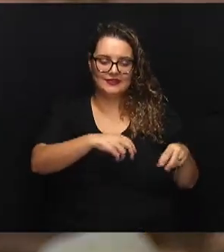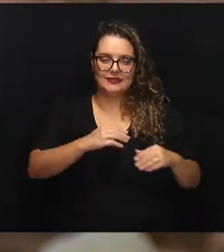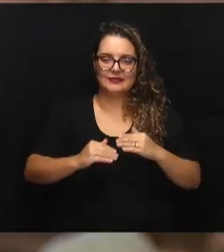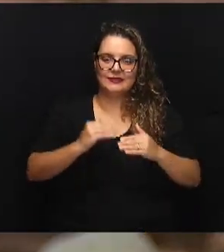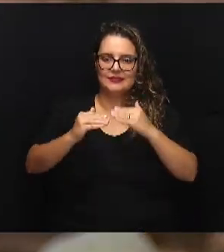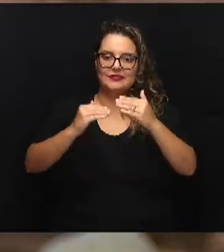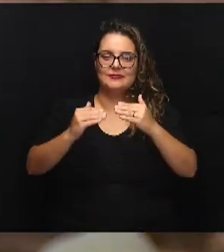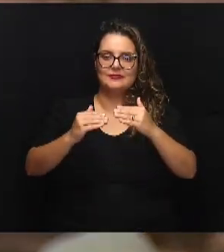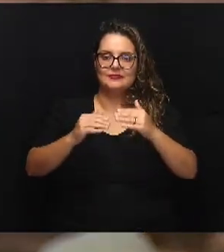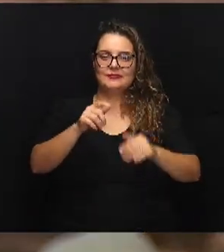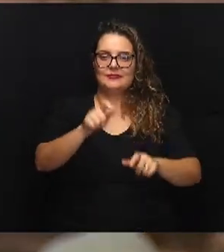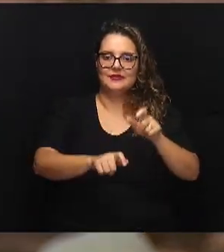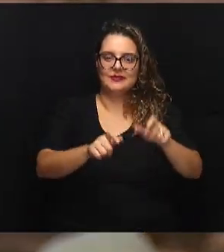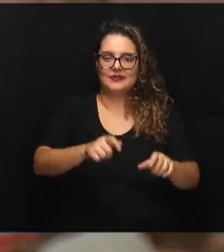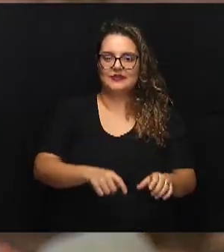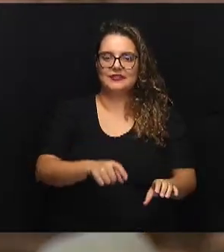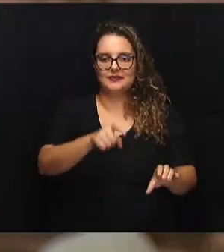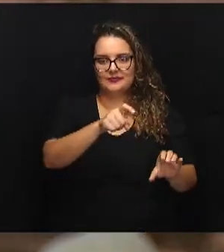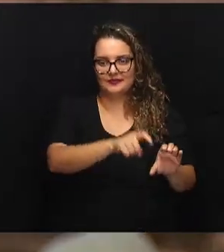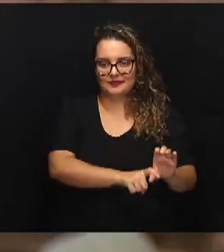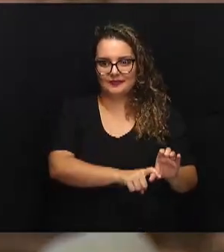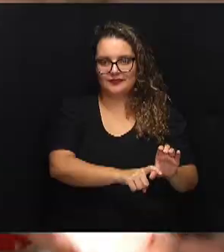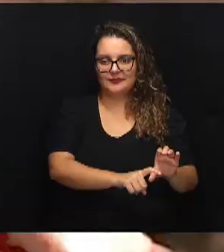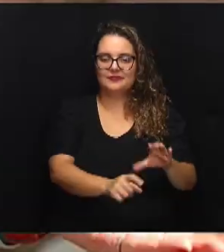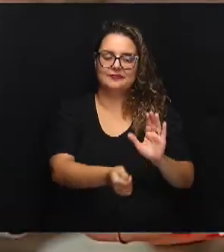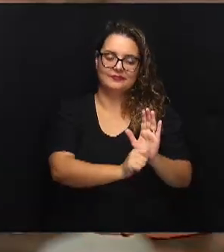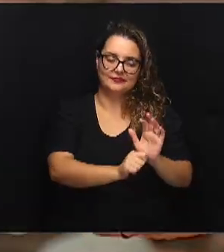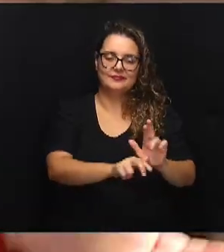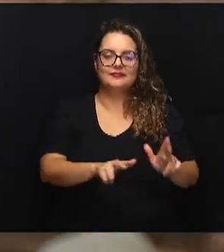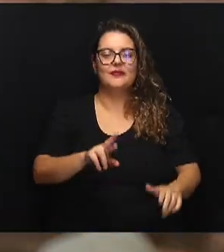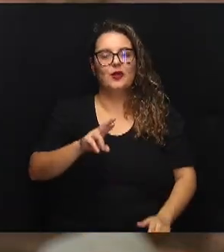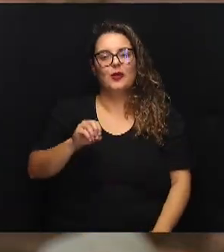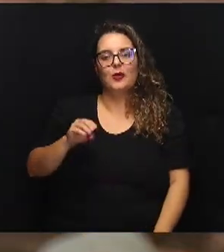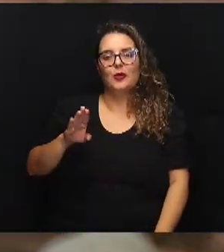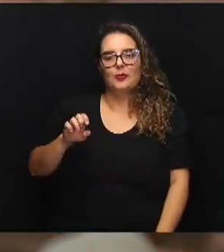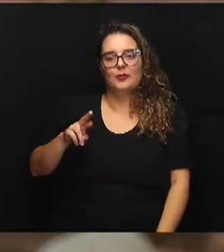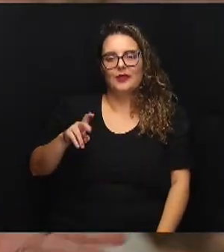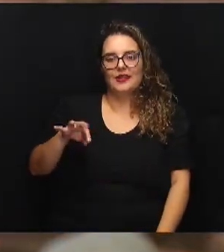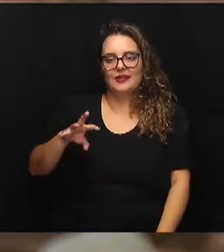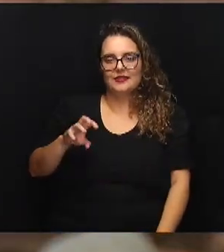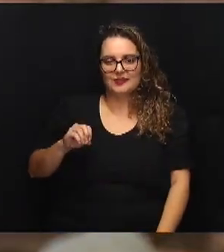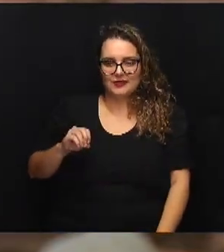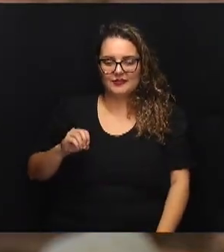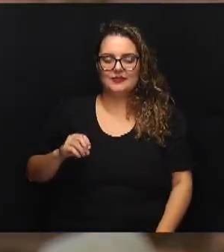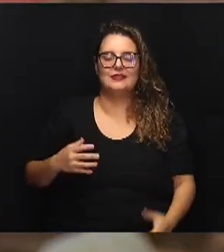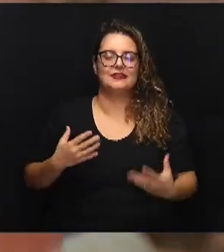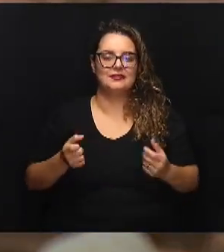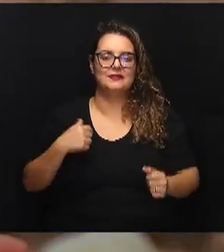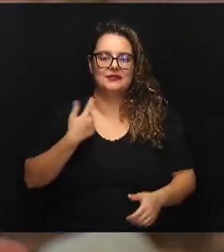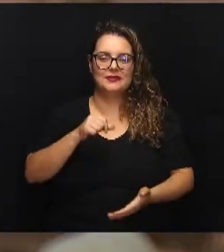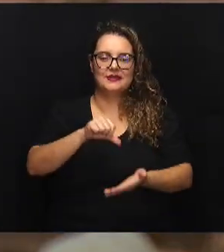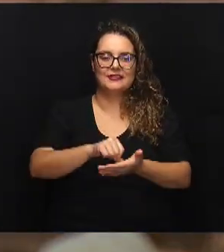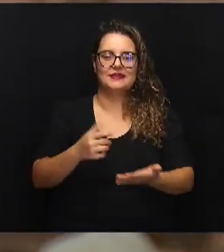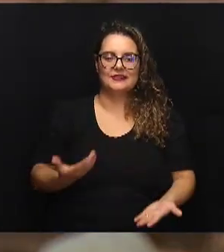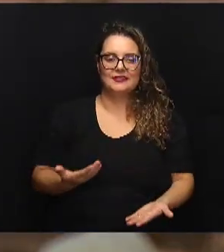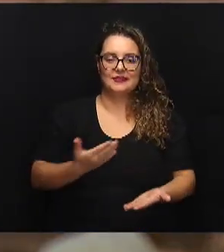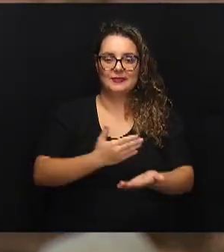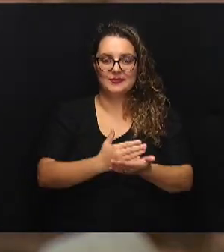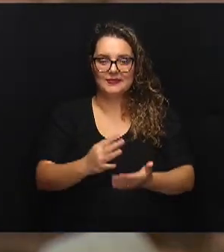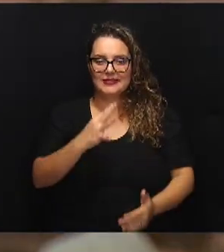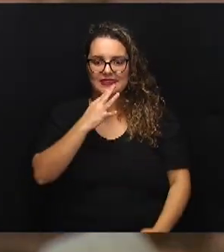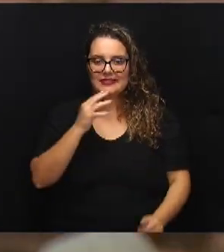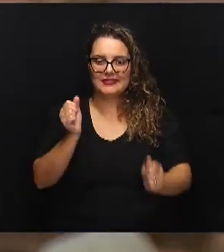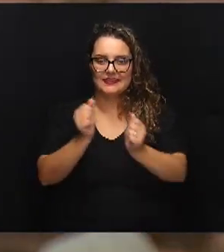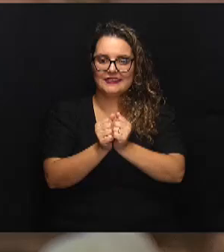de dependentes químicos. E o Robertinho gentilmente nos recebeu aqui nessa sede linda que a gente está começando a conhecer junto